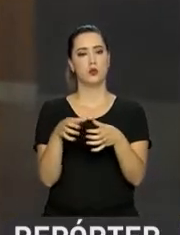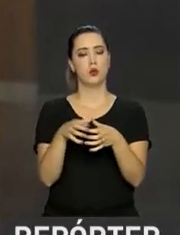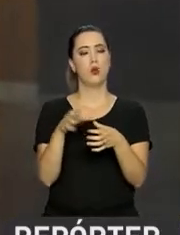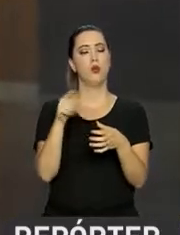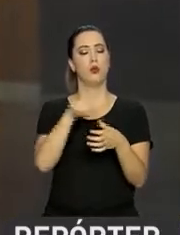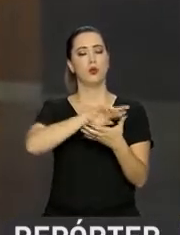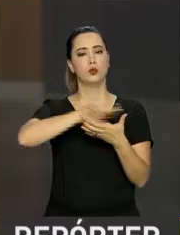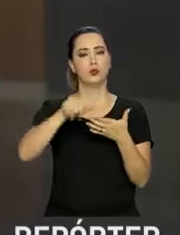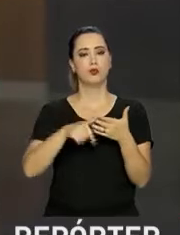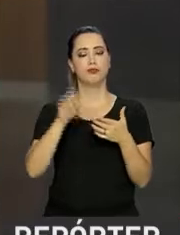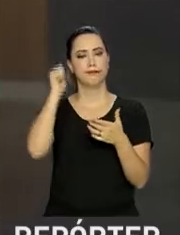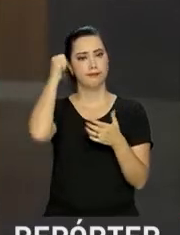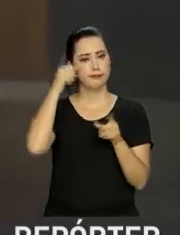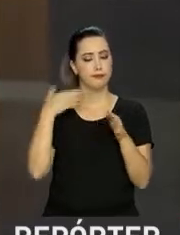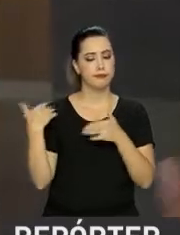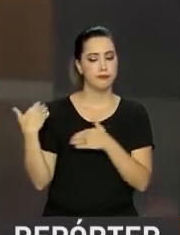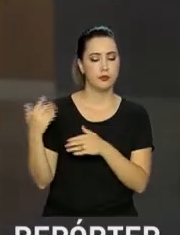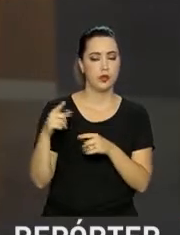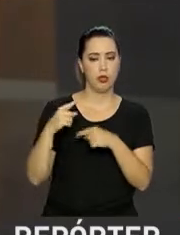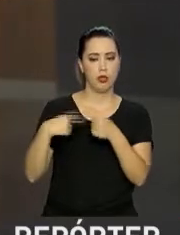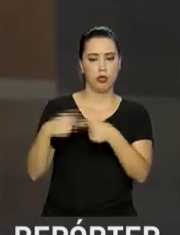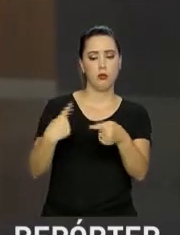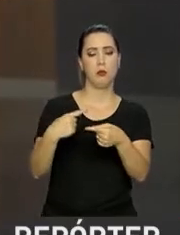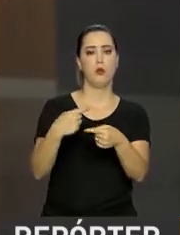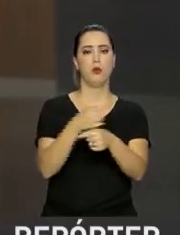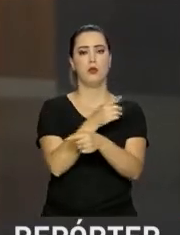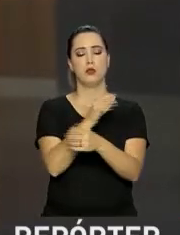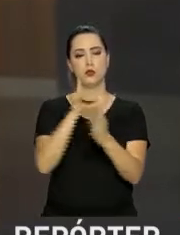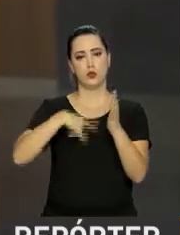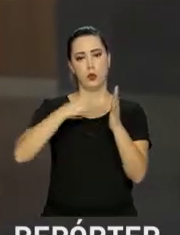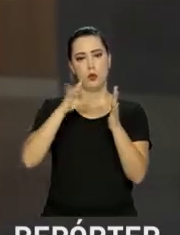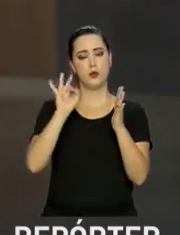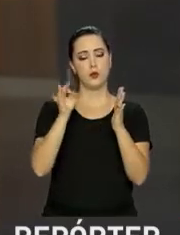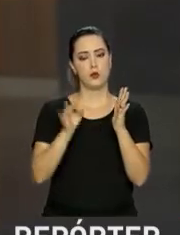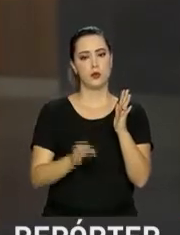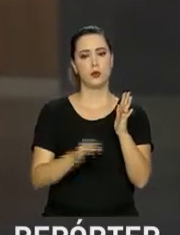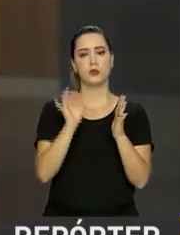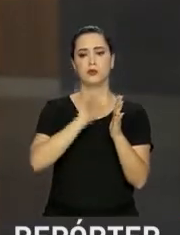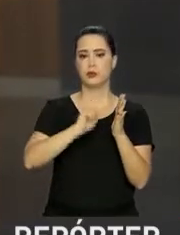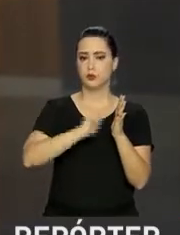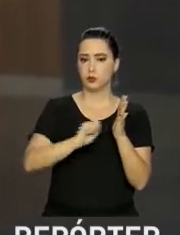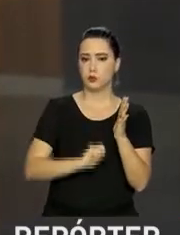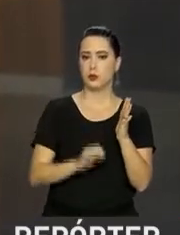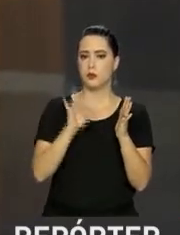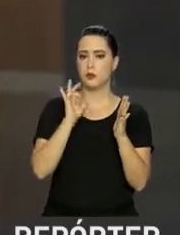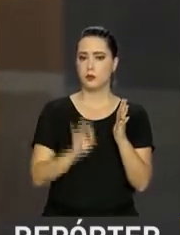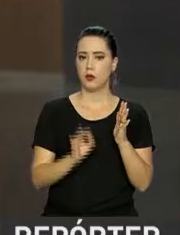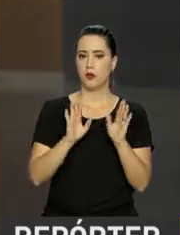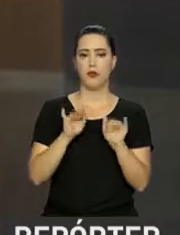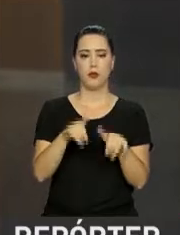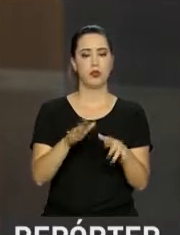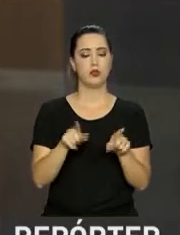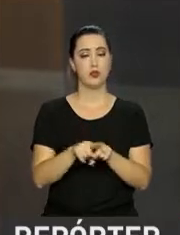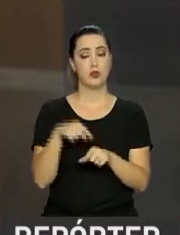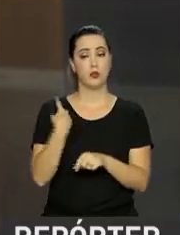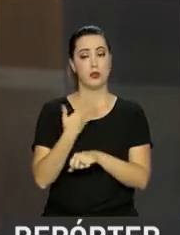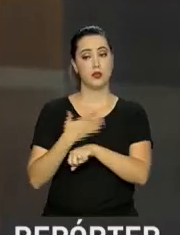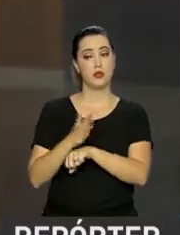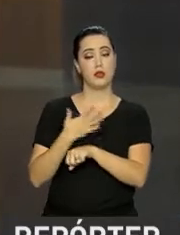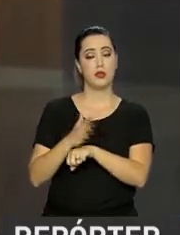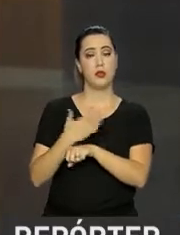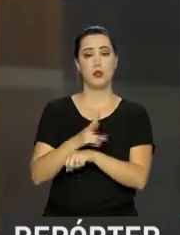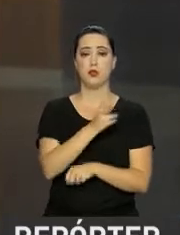além do documento é depois que o com o documento já estiver pronto nós iremos capacitar gestores